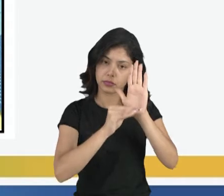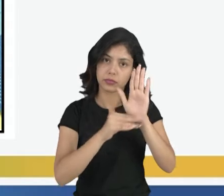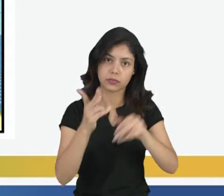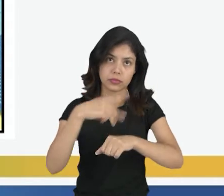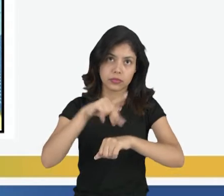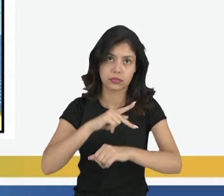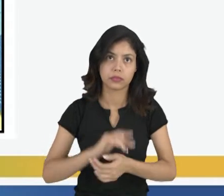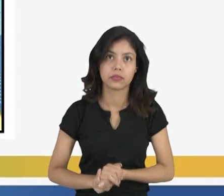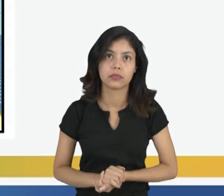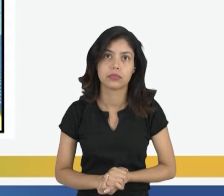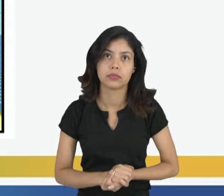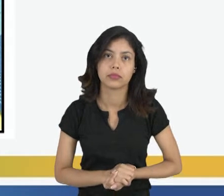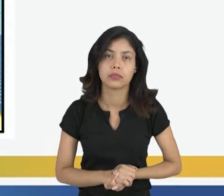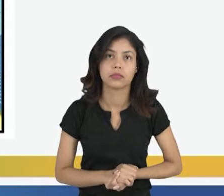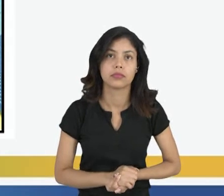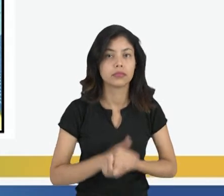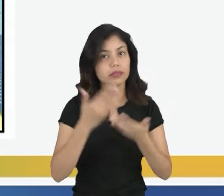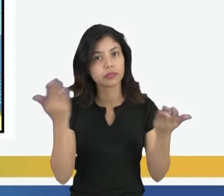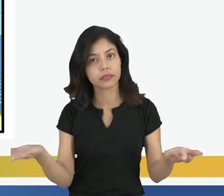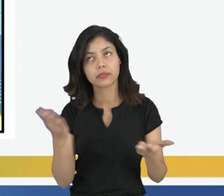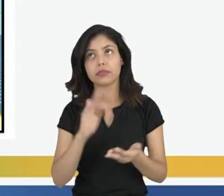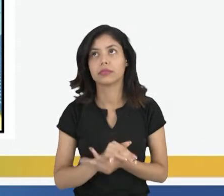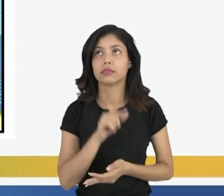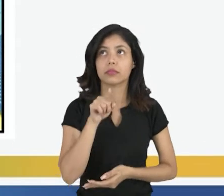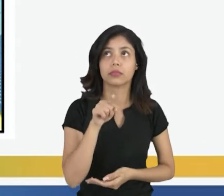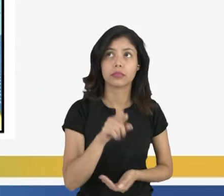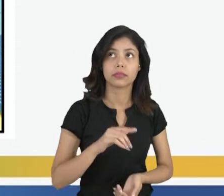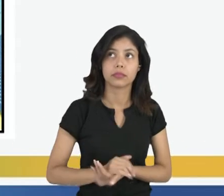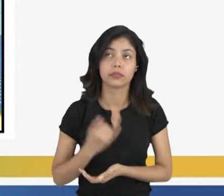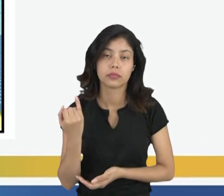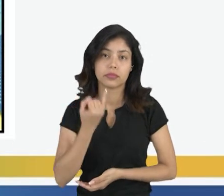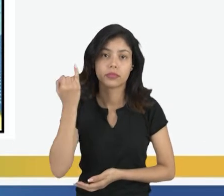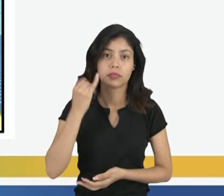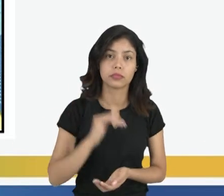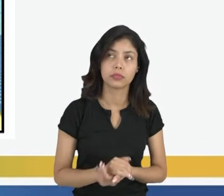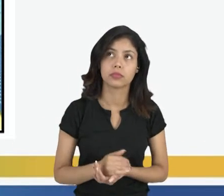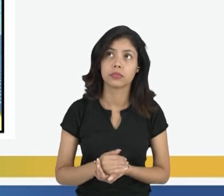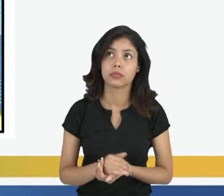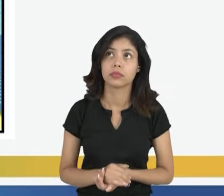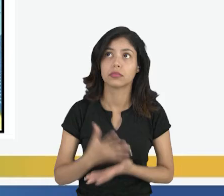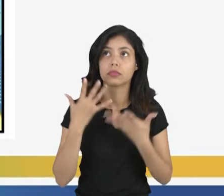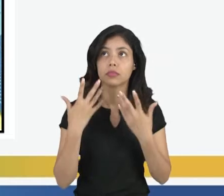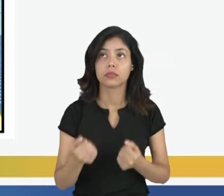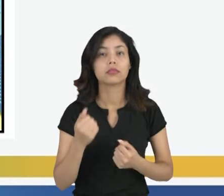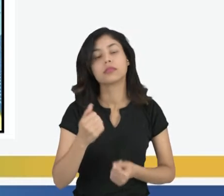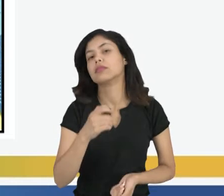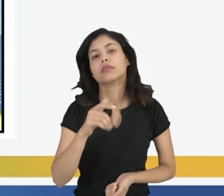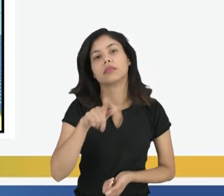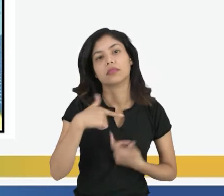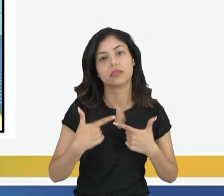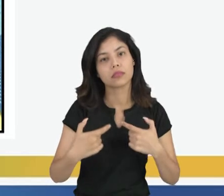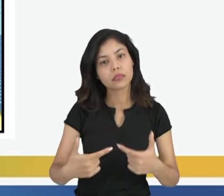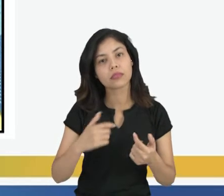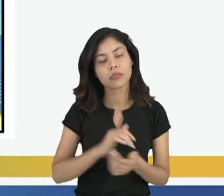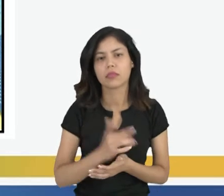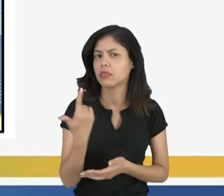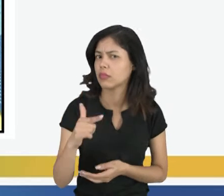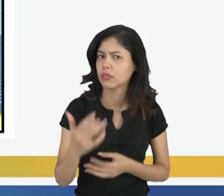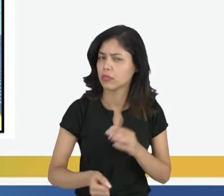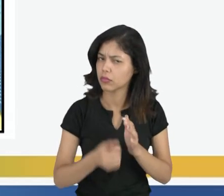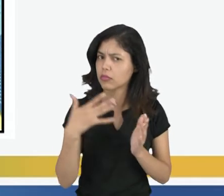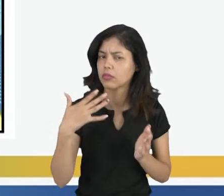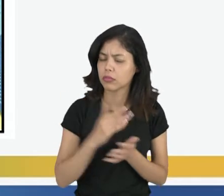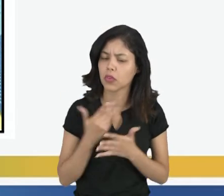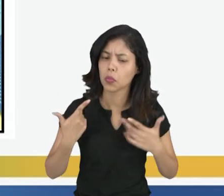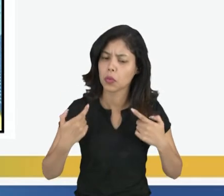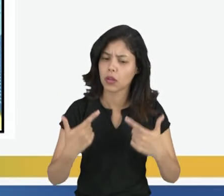tá, pessoal? Atualmente a OTAN, então, ela é mais uma questão, assim, de alianças de guerra, né, mas não tem tanto,